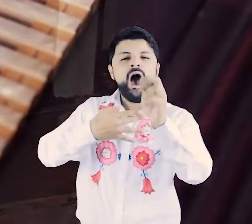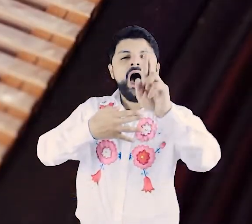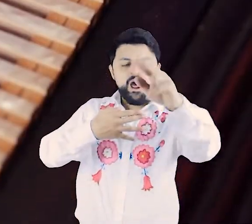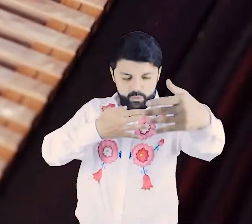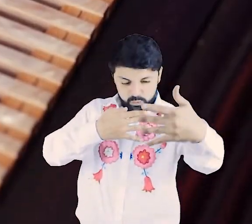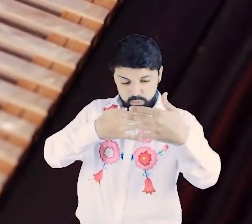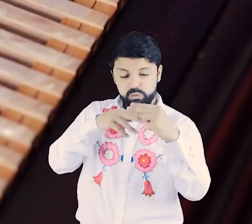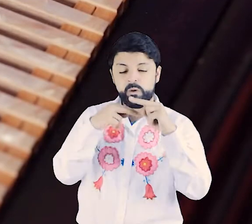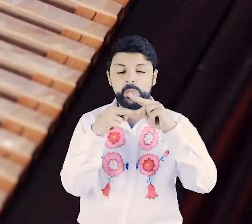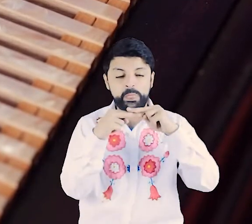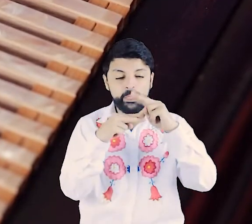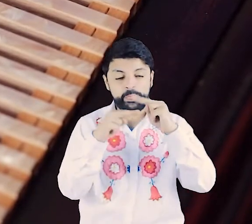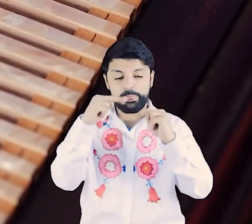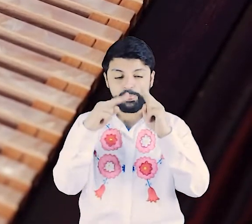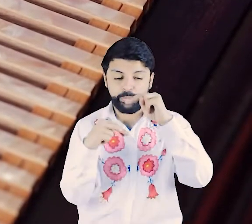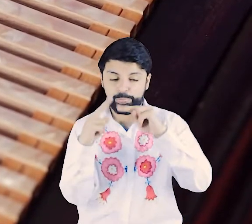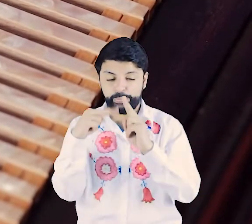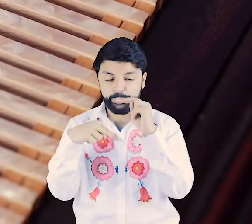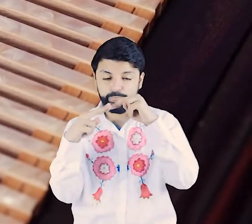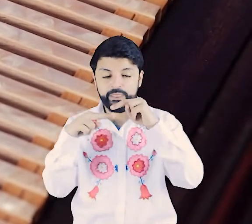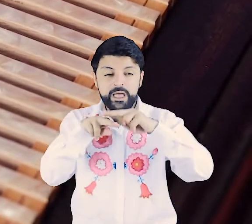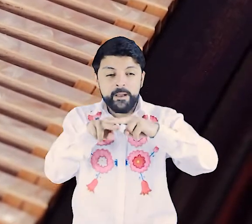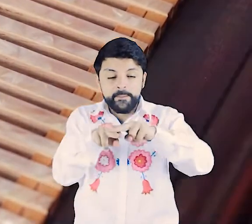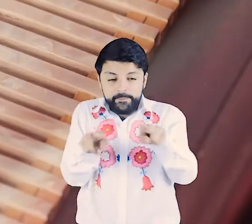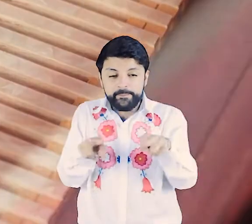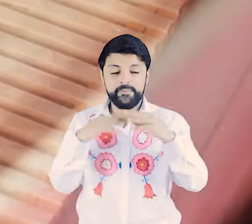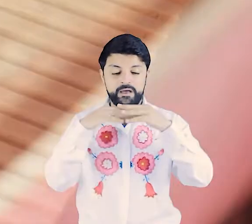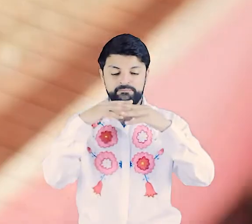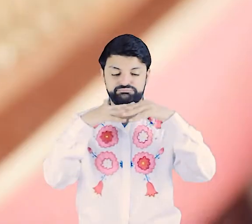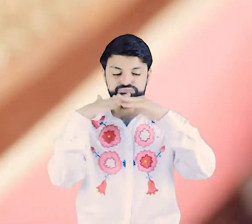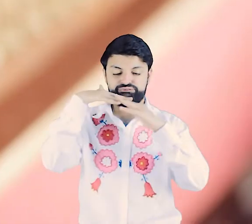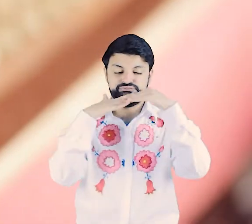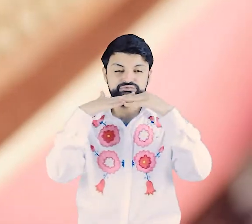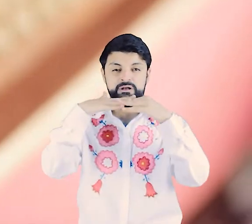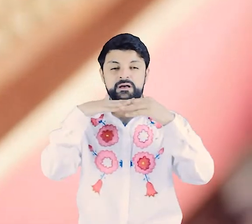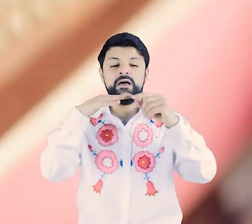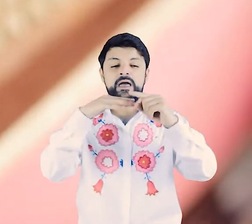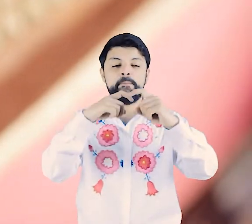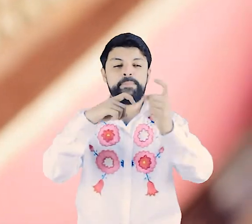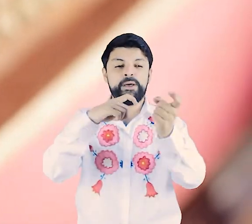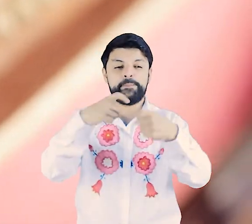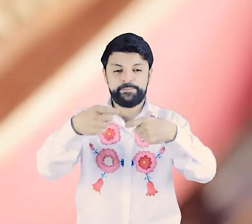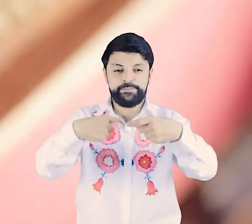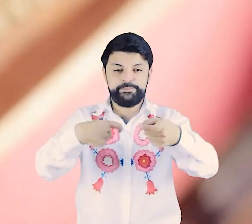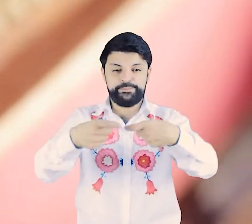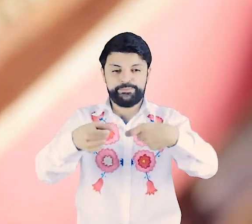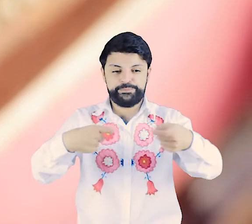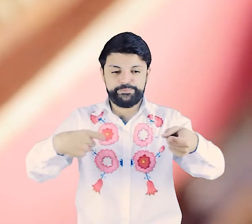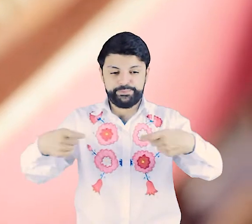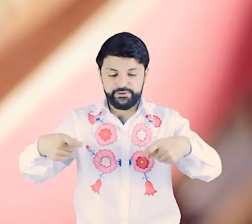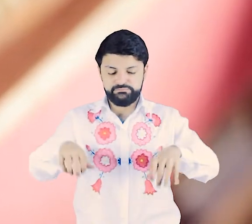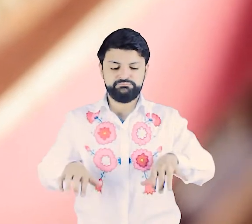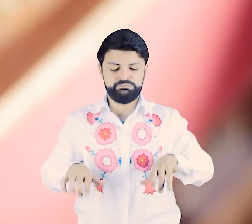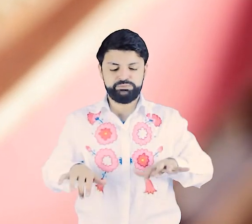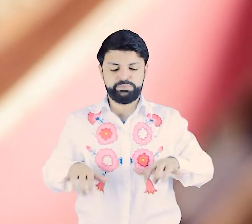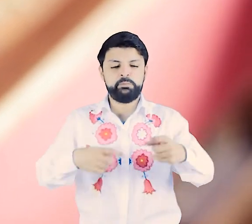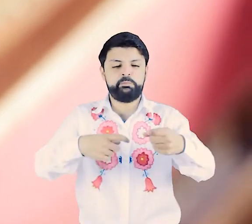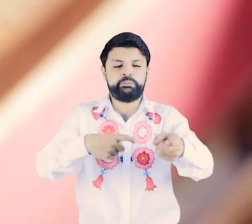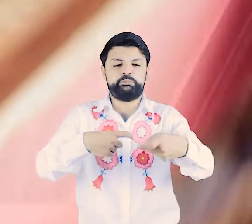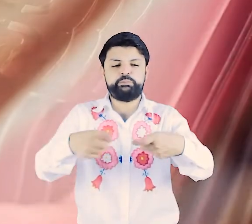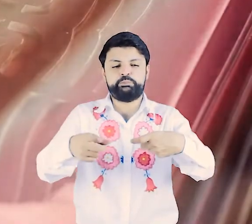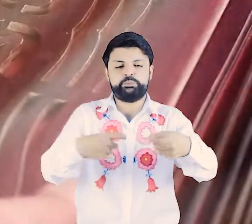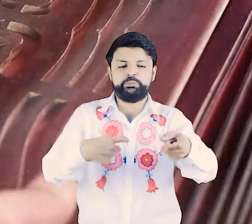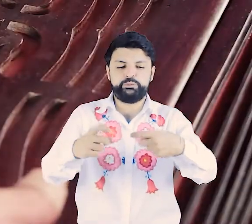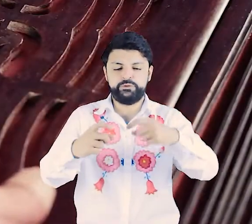para um conjunto de chaves que direciona o ar para as palhetas. Essas chaves são acionadas pelo teclado que o